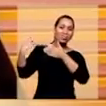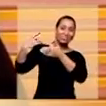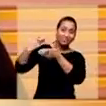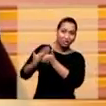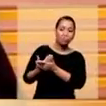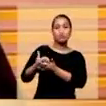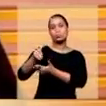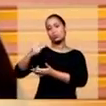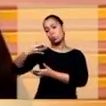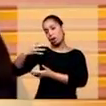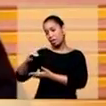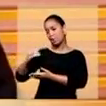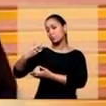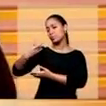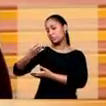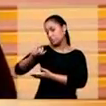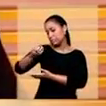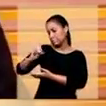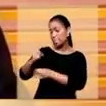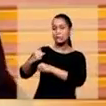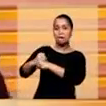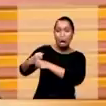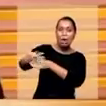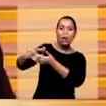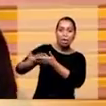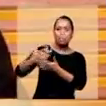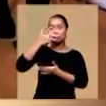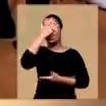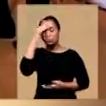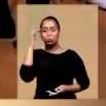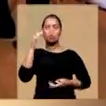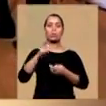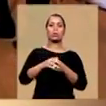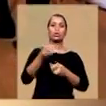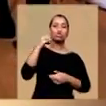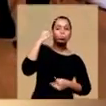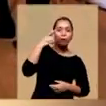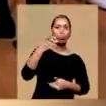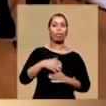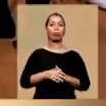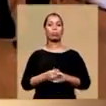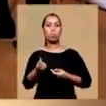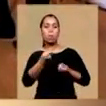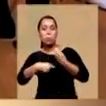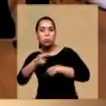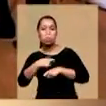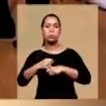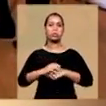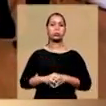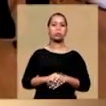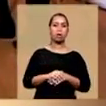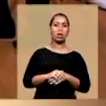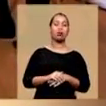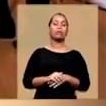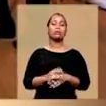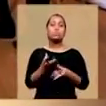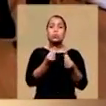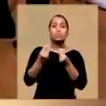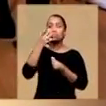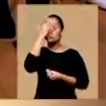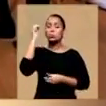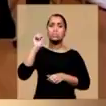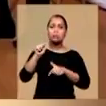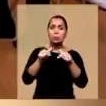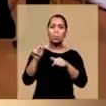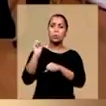40, 60 anos formando bacharéis, né? Bacharel em administração, economia, direito, você colocando aí centenas de milhares no mercado